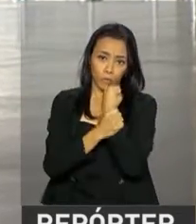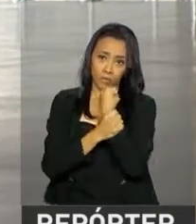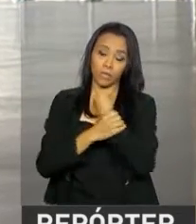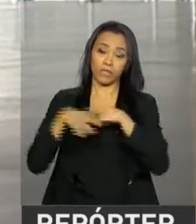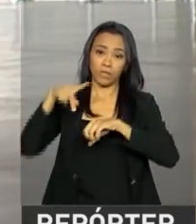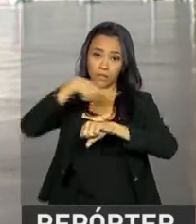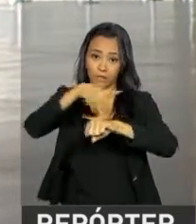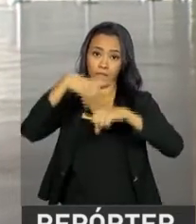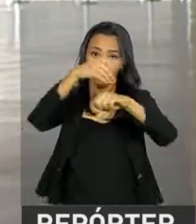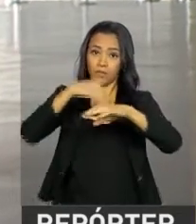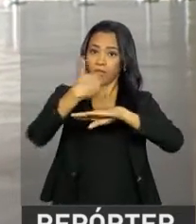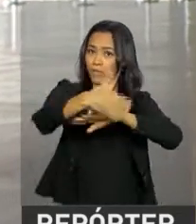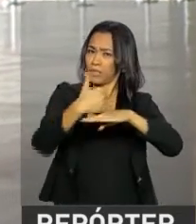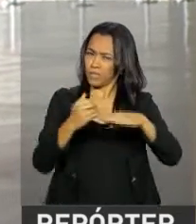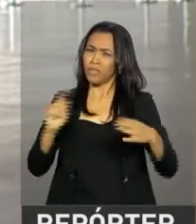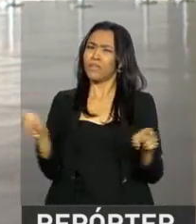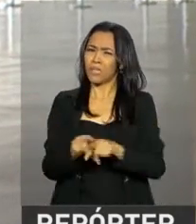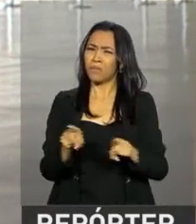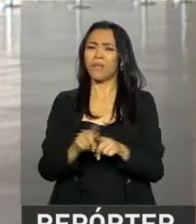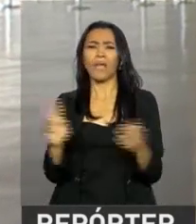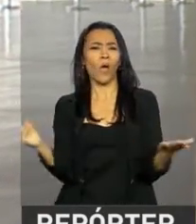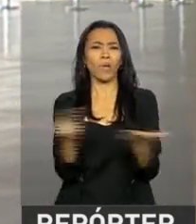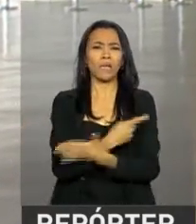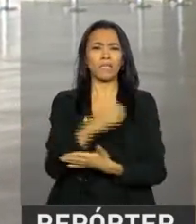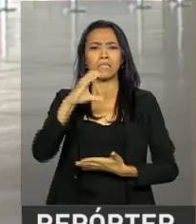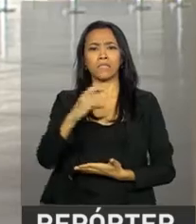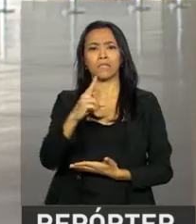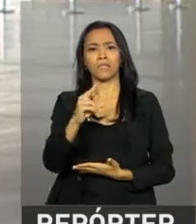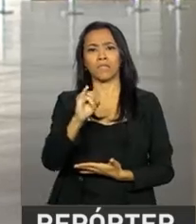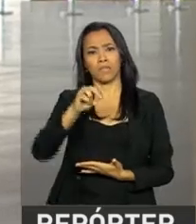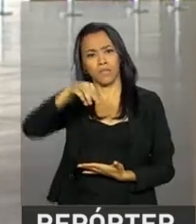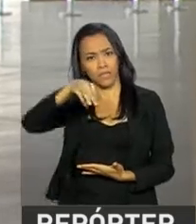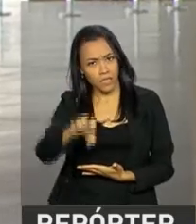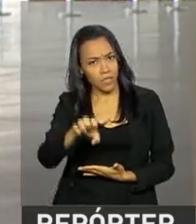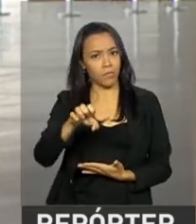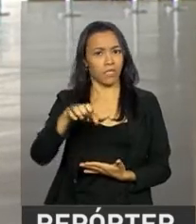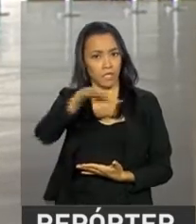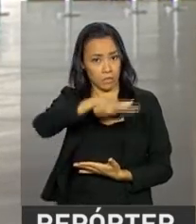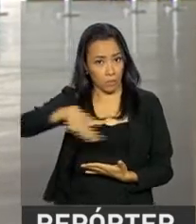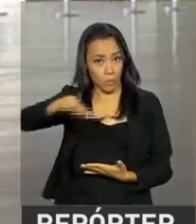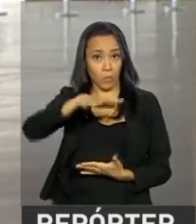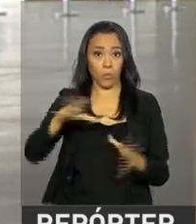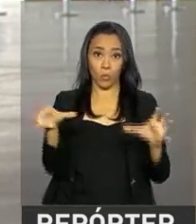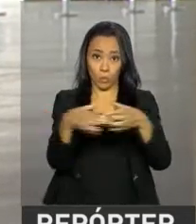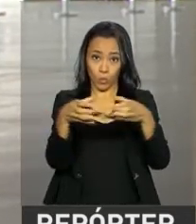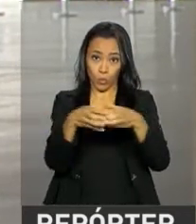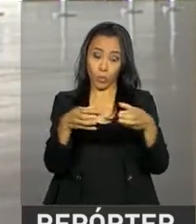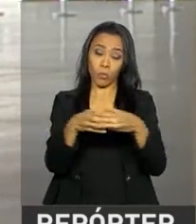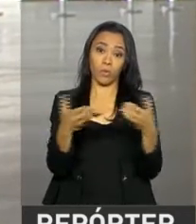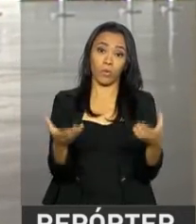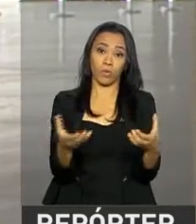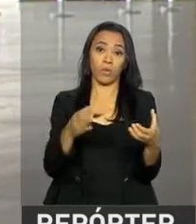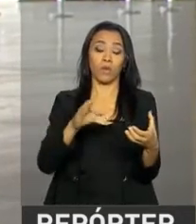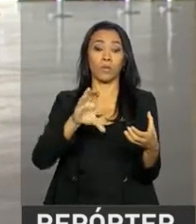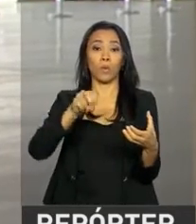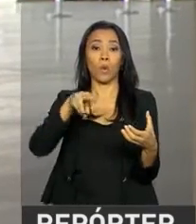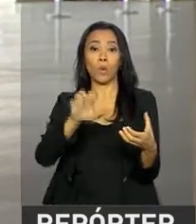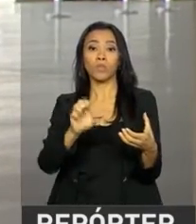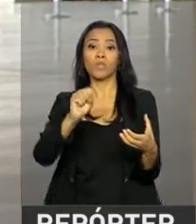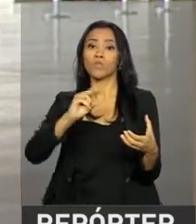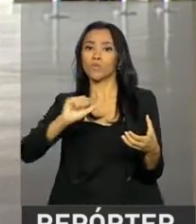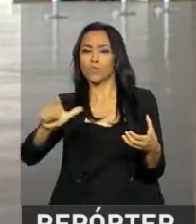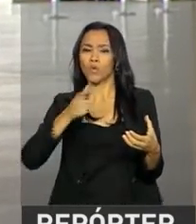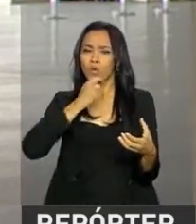a crimes que ocorrem nessas regiões fronteiriças dos países do cone sul como por exemplo o tráfico internacional